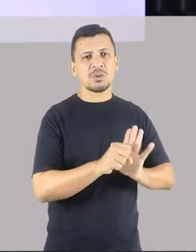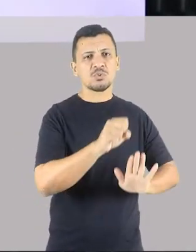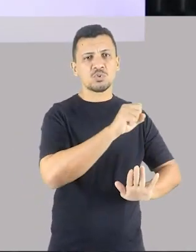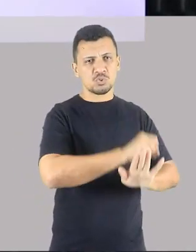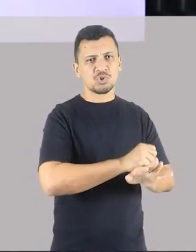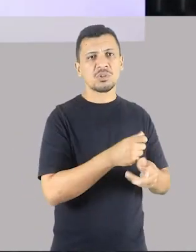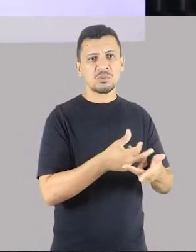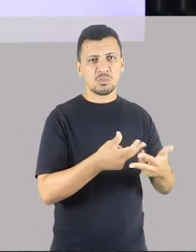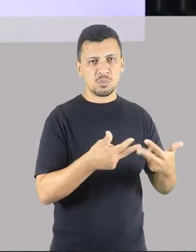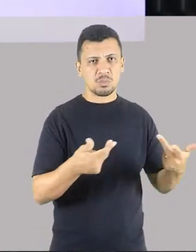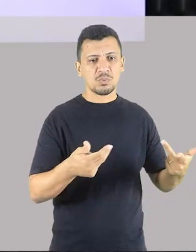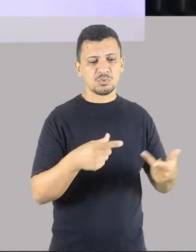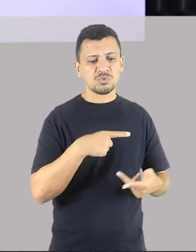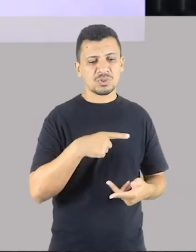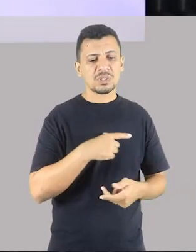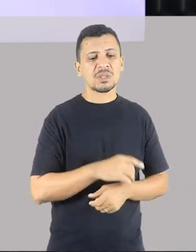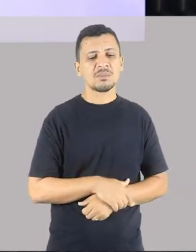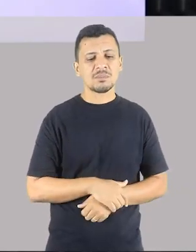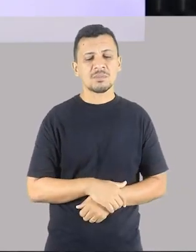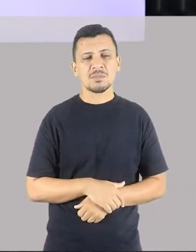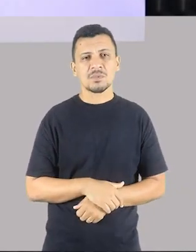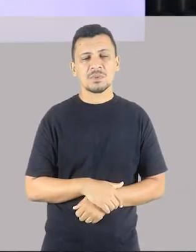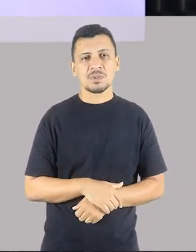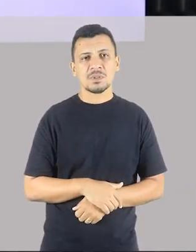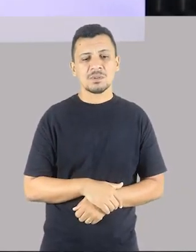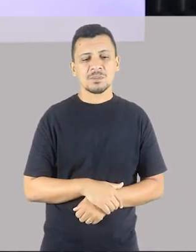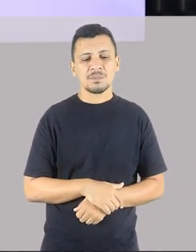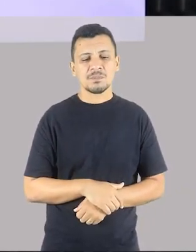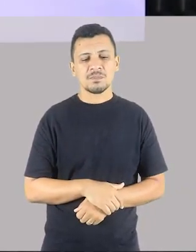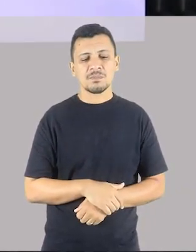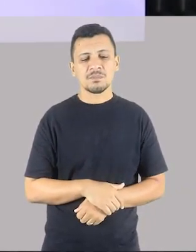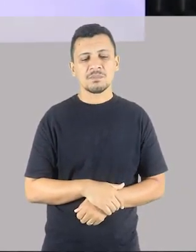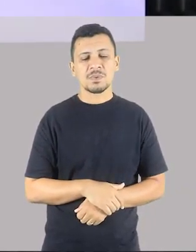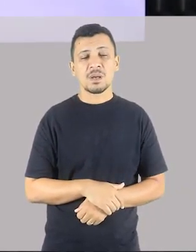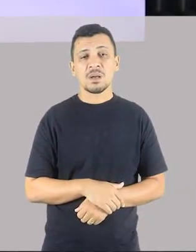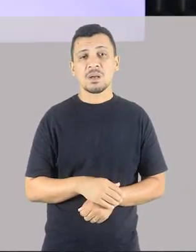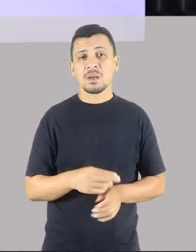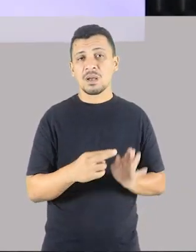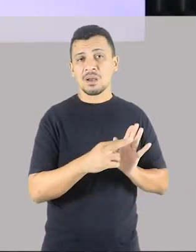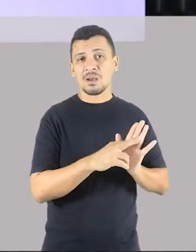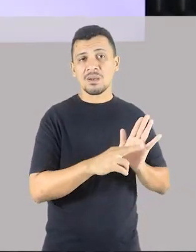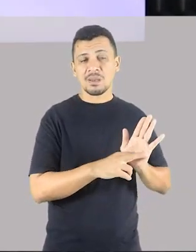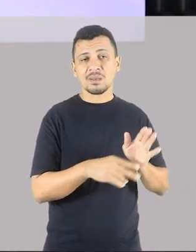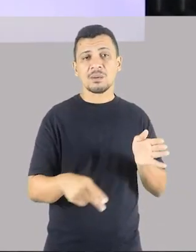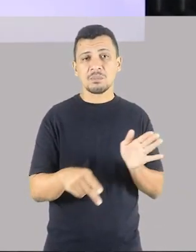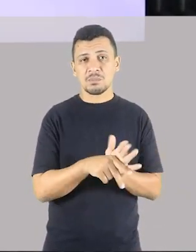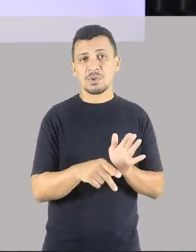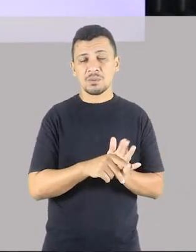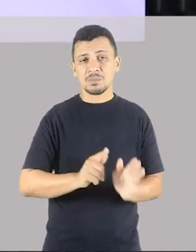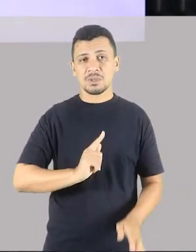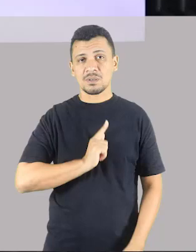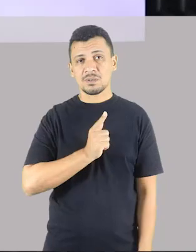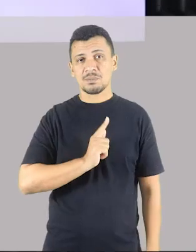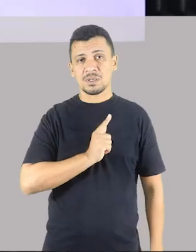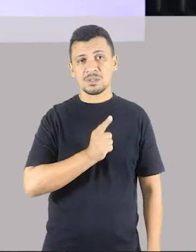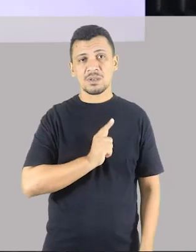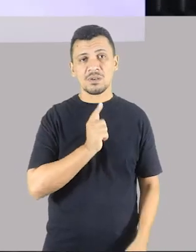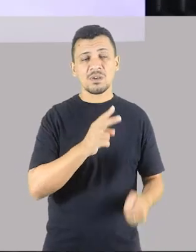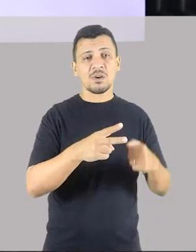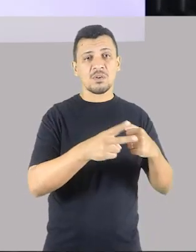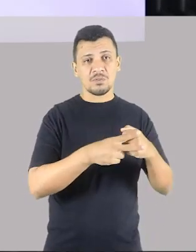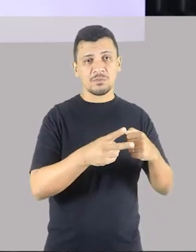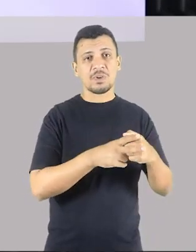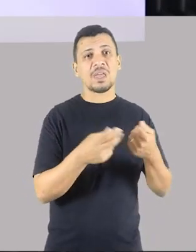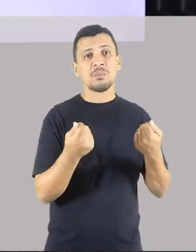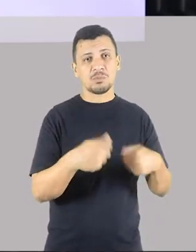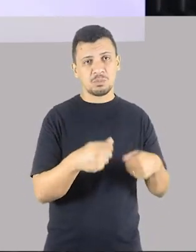né? Você tem um sujeito com vários núcleos, né? Pela regra gramatical, esse verbo deveria estar no